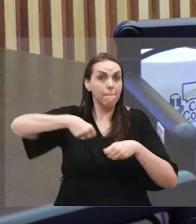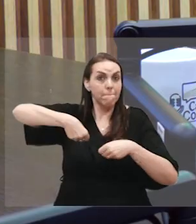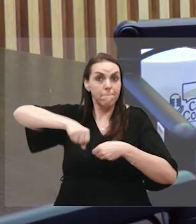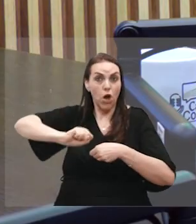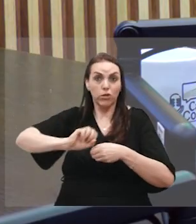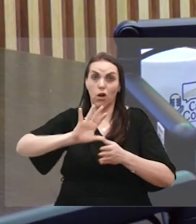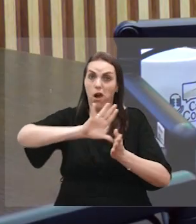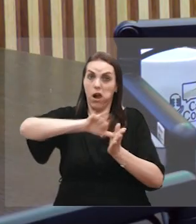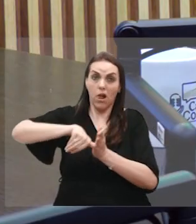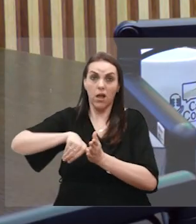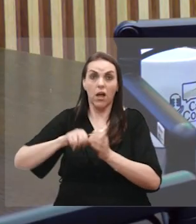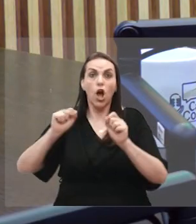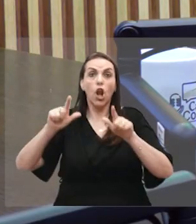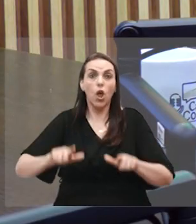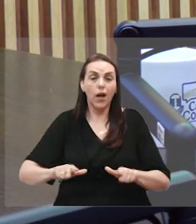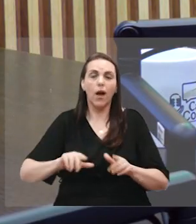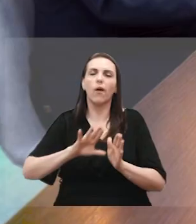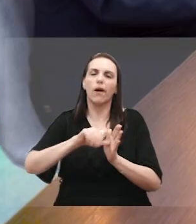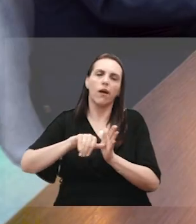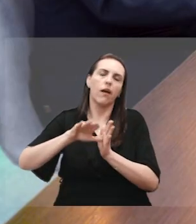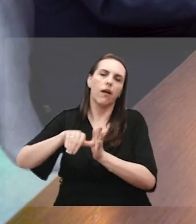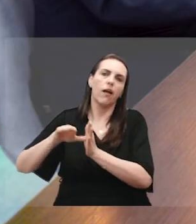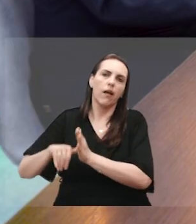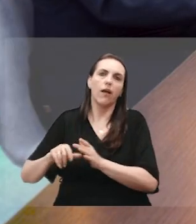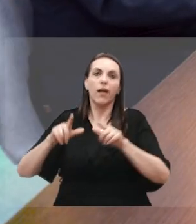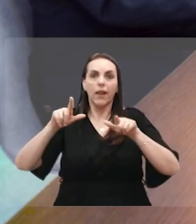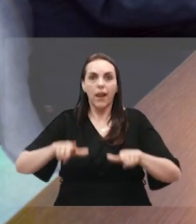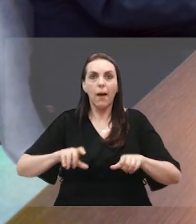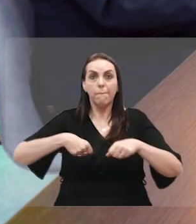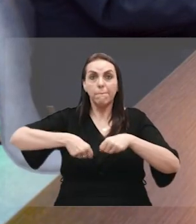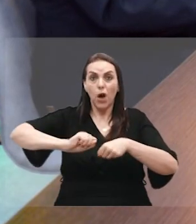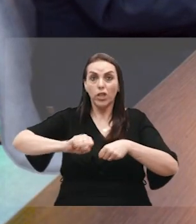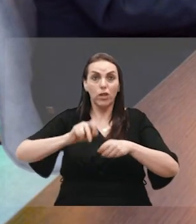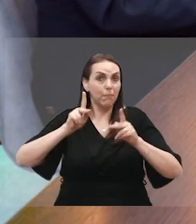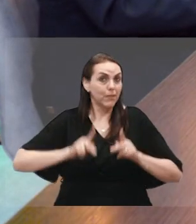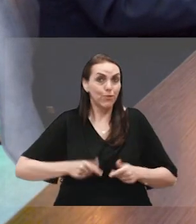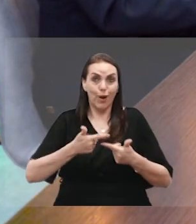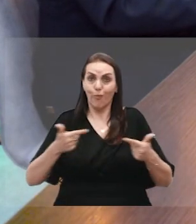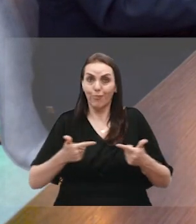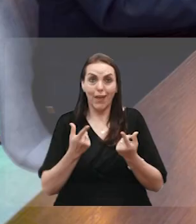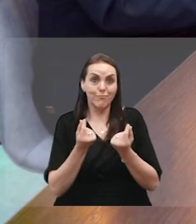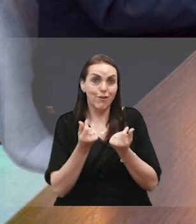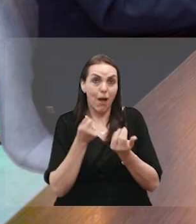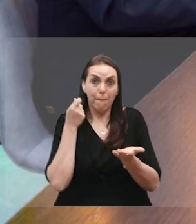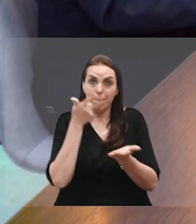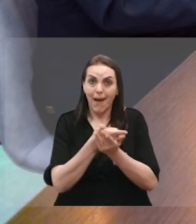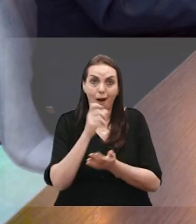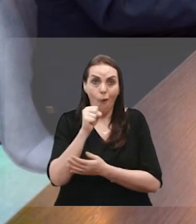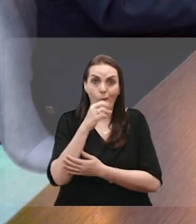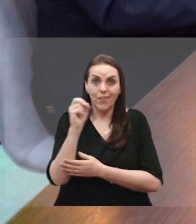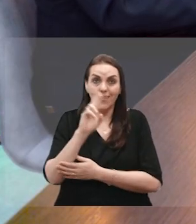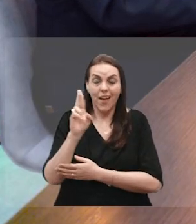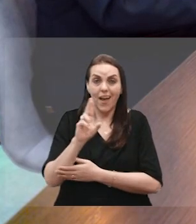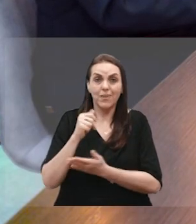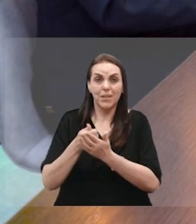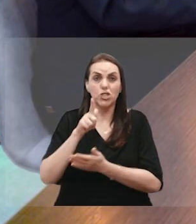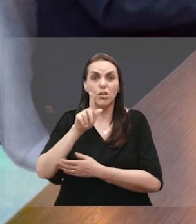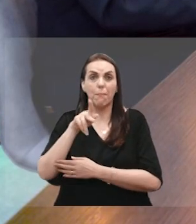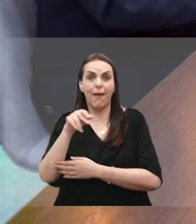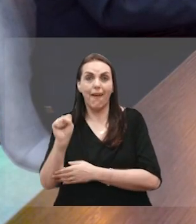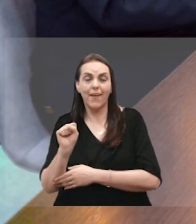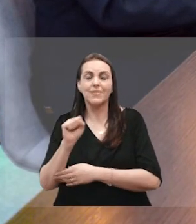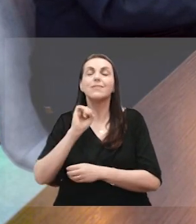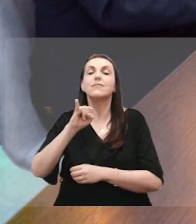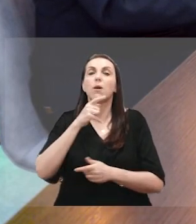tendo sua moto roubada, ela é um dos lugares que mais tem furto de moto, e essa pessoa não tem os 80, R$100 para pagar um GPS. Então, se a gente não coibir a